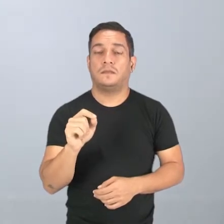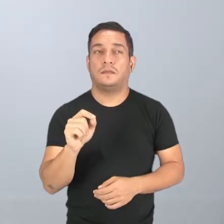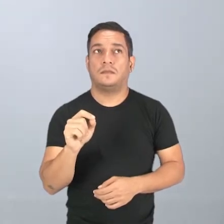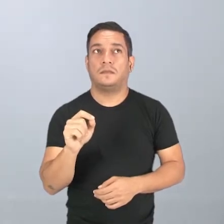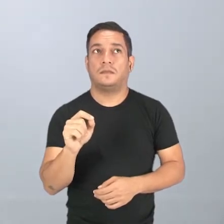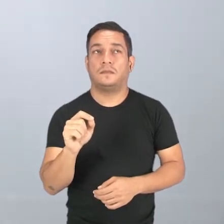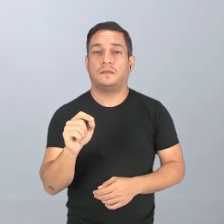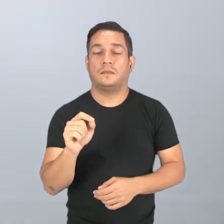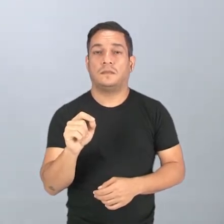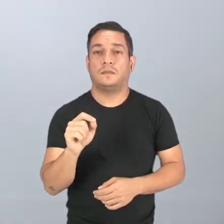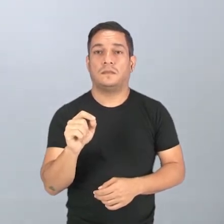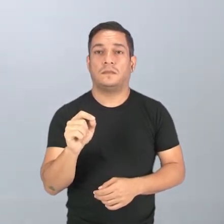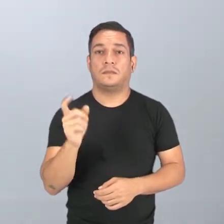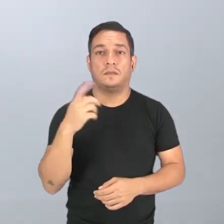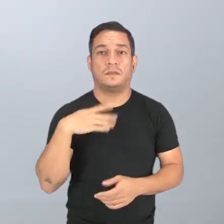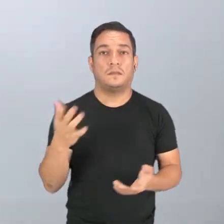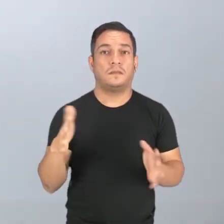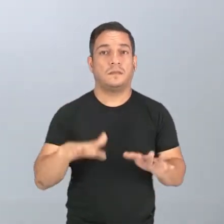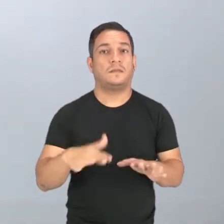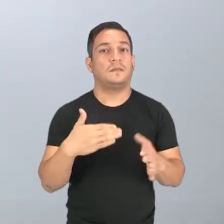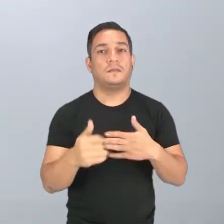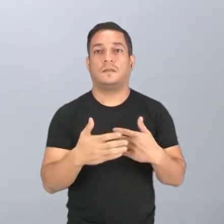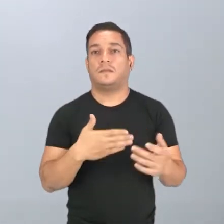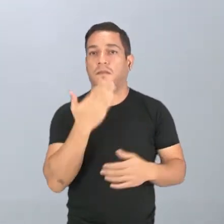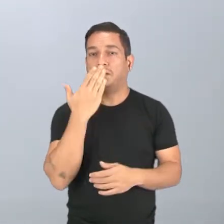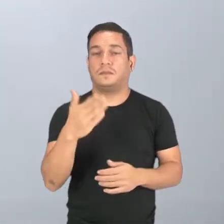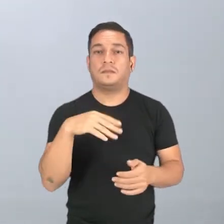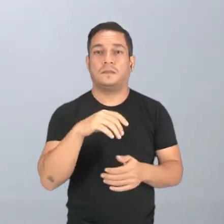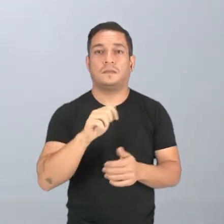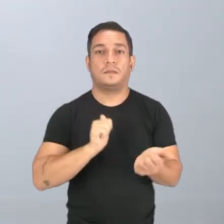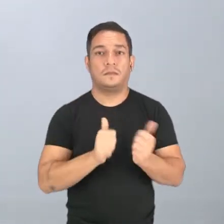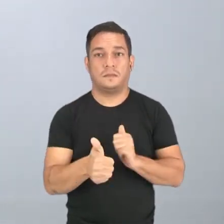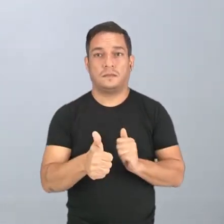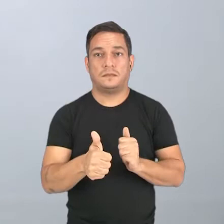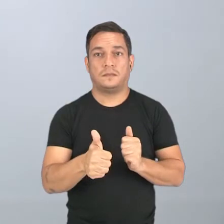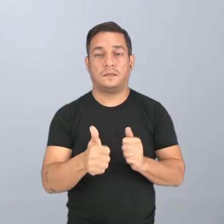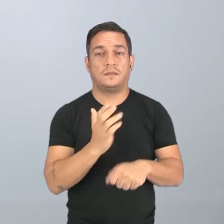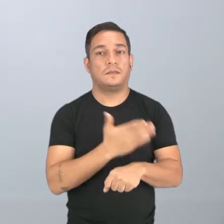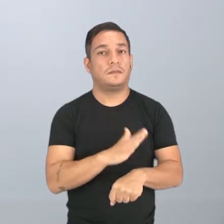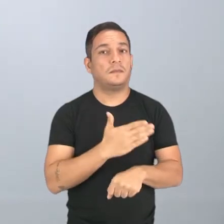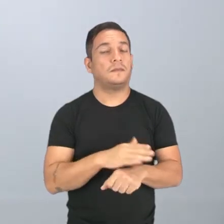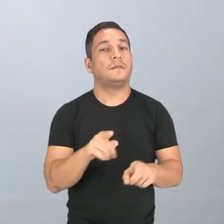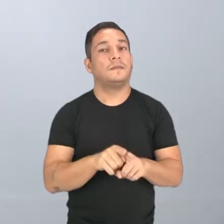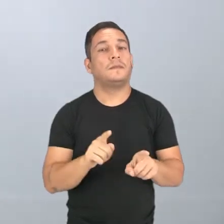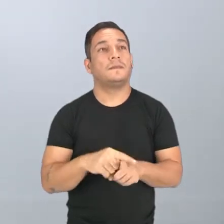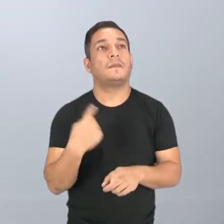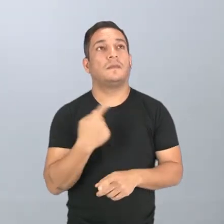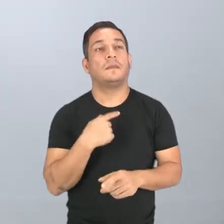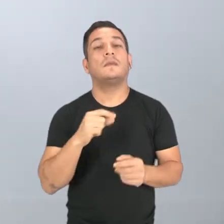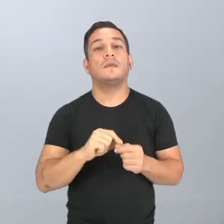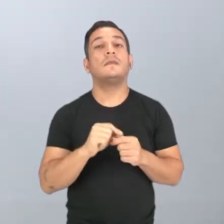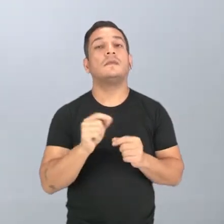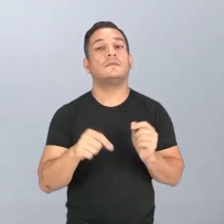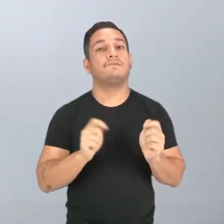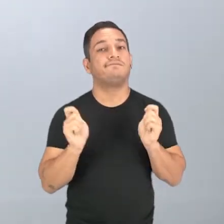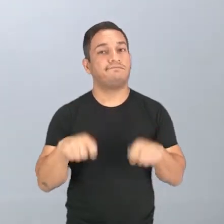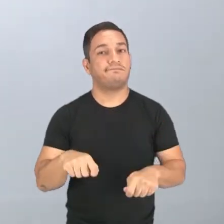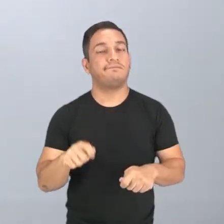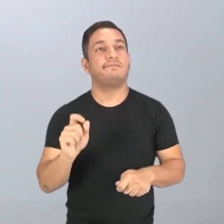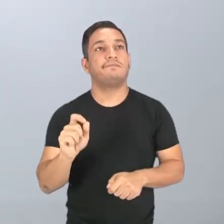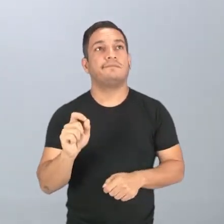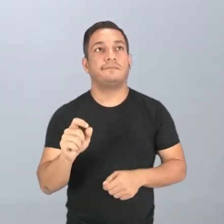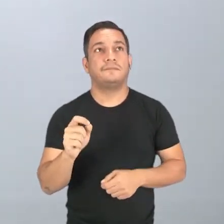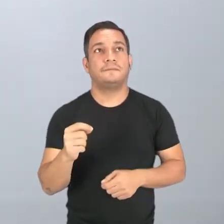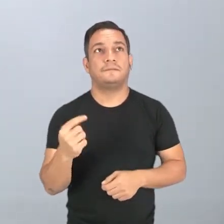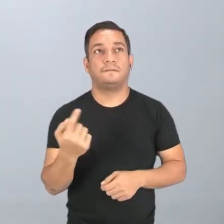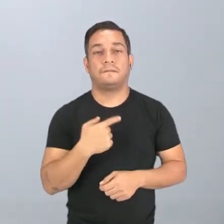nossa inclusão em qualquer tipo de atividade que a gente se propõe a fazer. Quando a